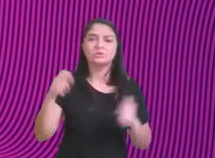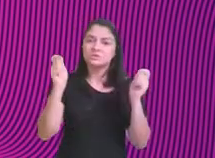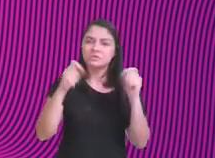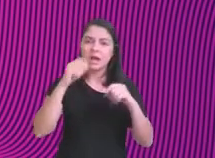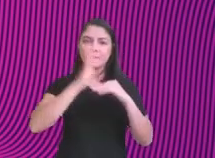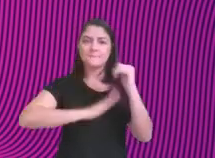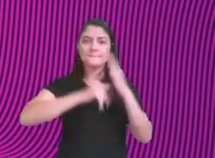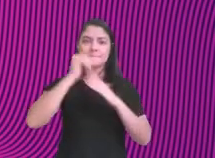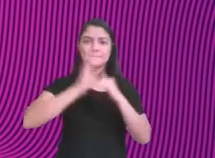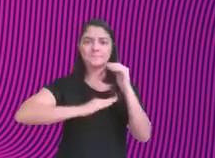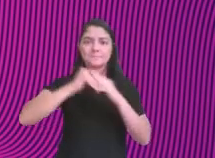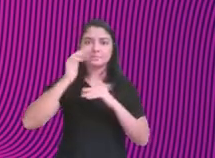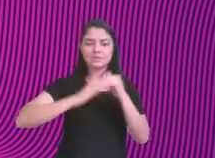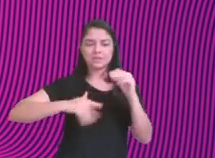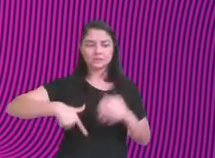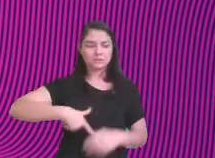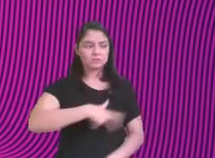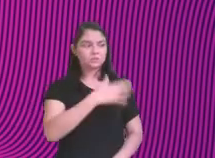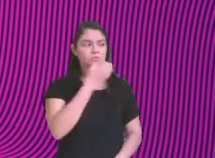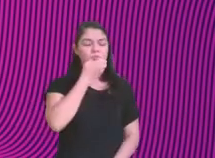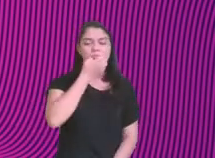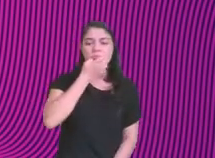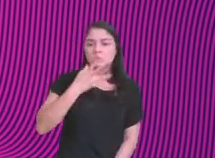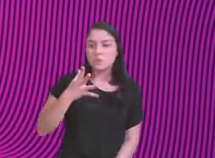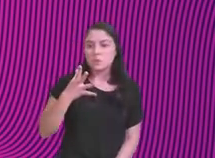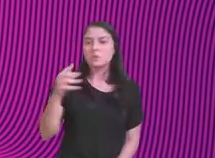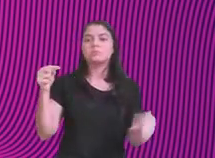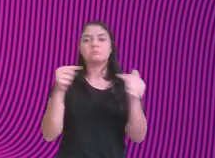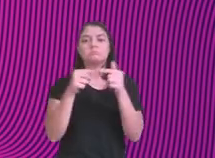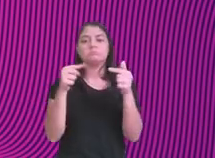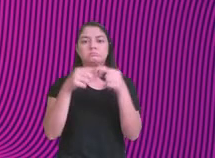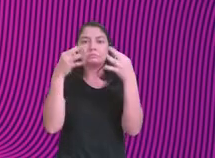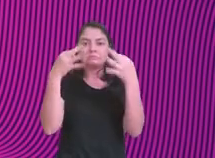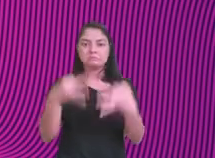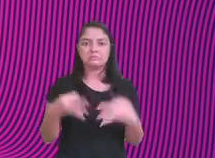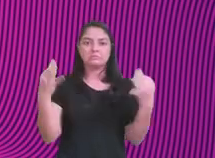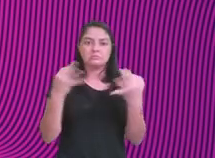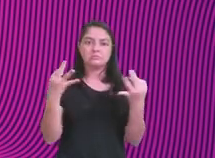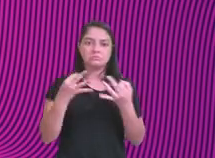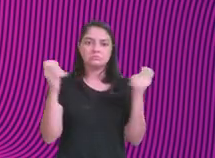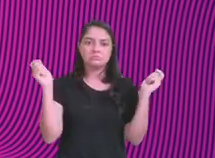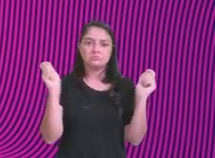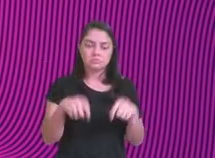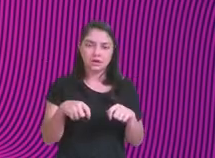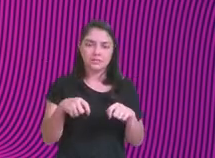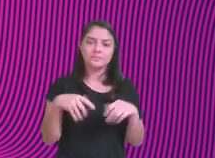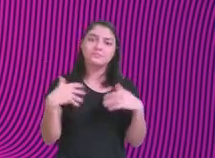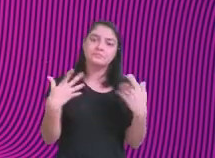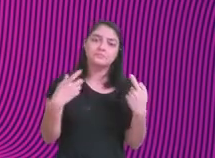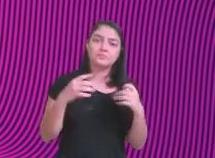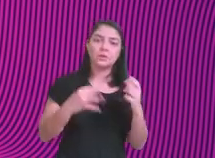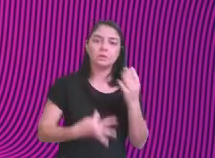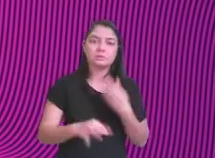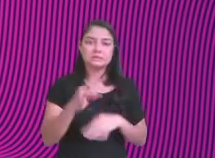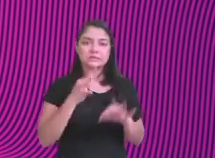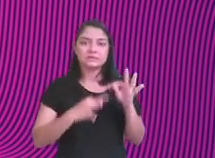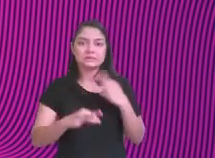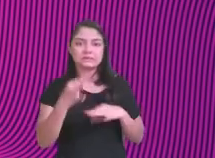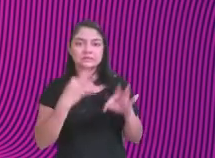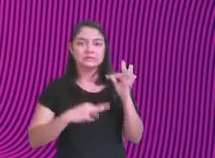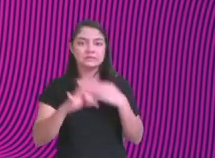prática cirúrgica e oferecer de forma adequada um tratamento cirúrgico democrático e